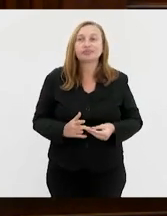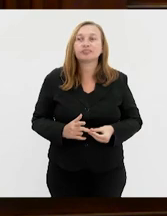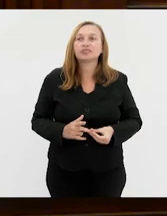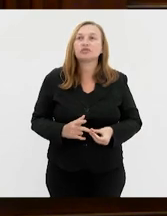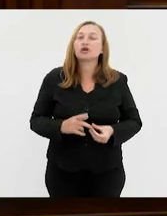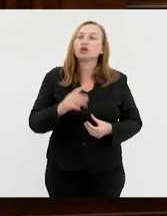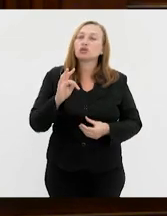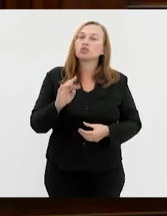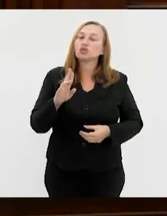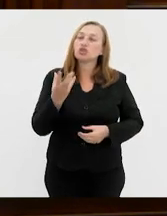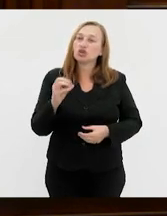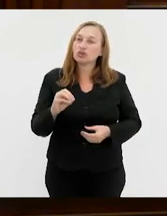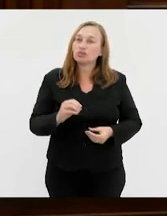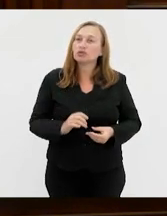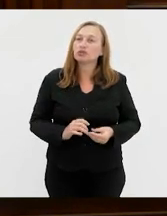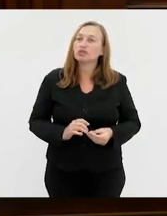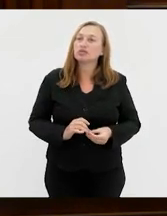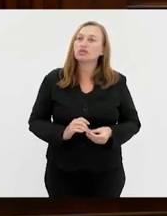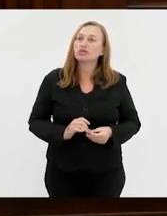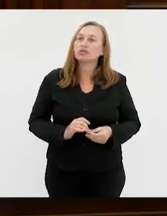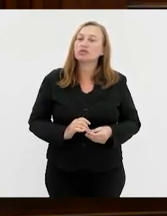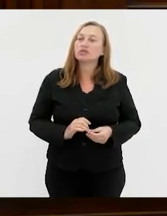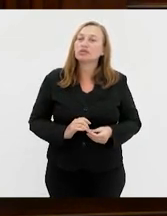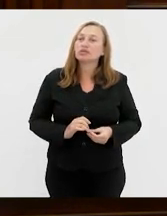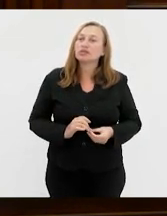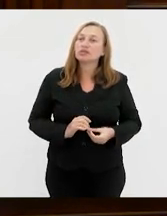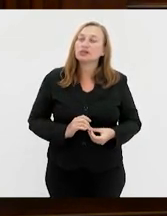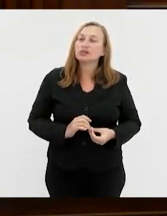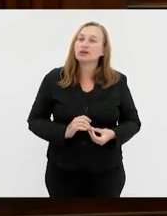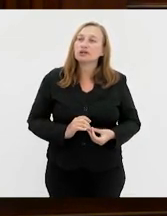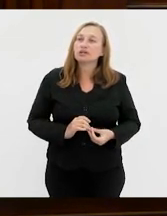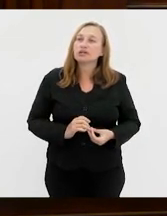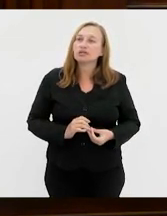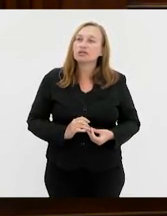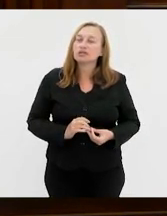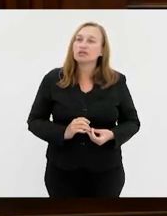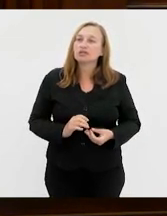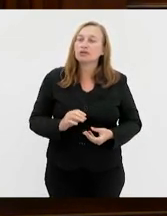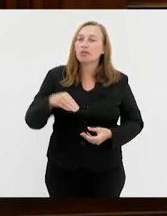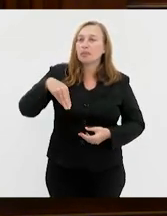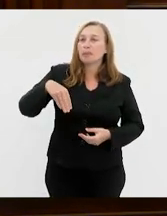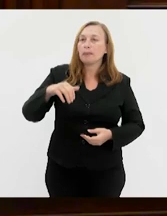Tardite, Edinho da bateria, Major Paulo,